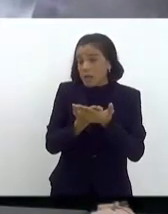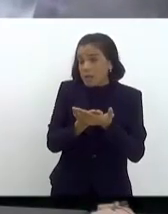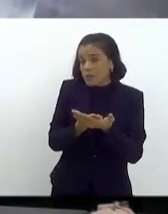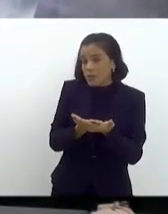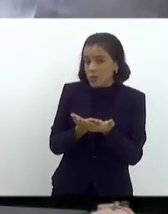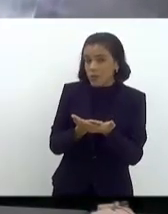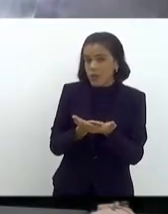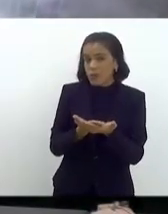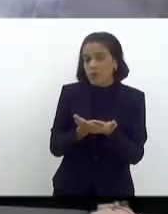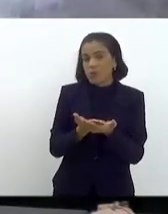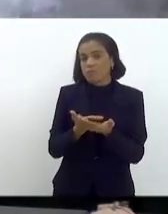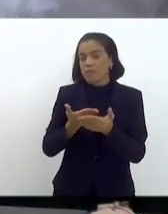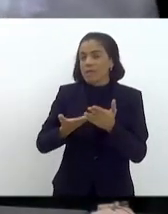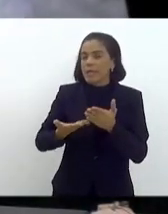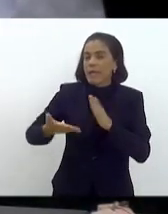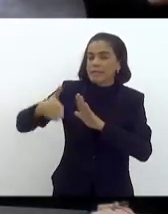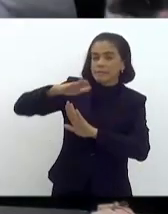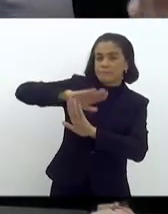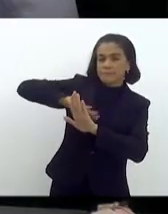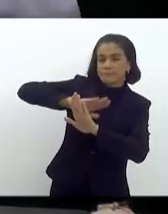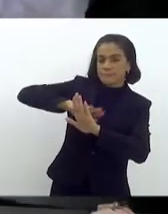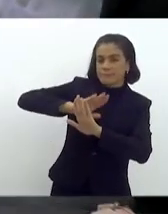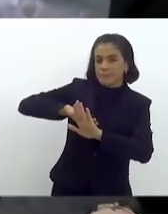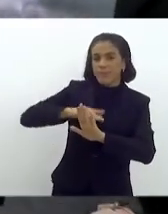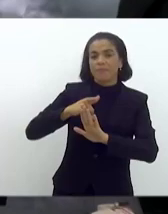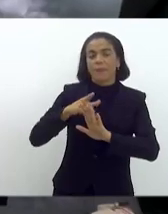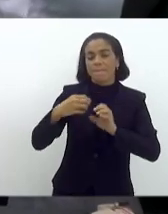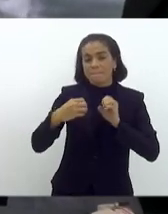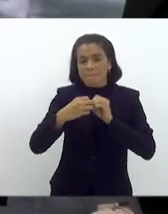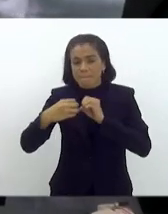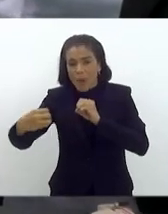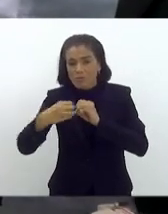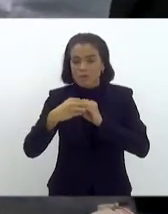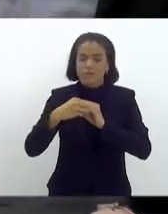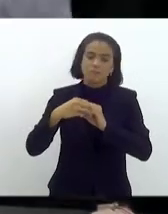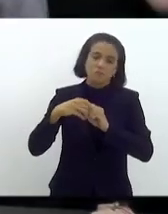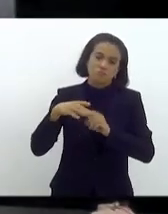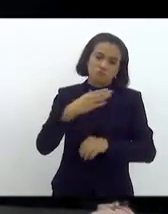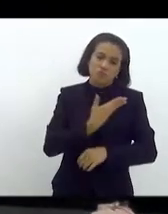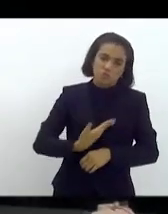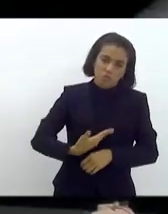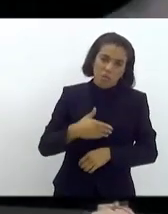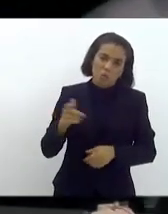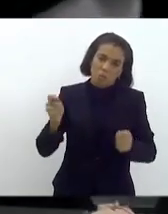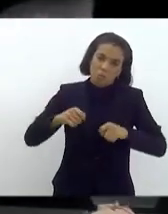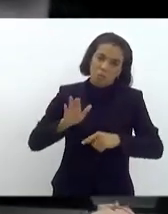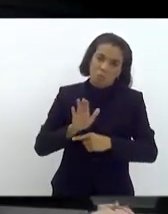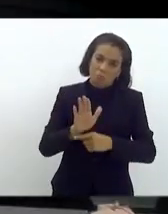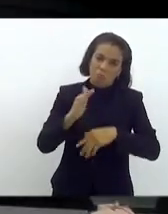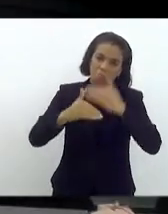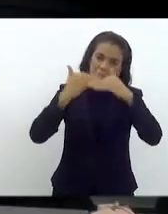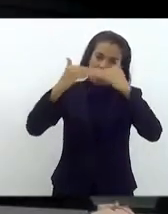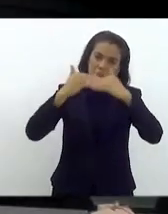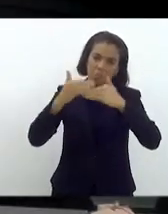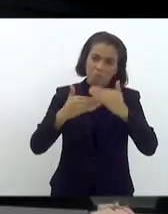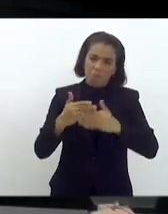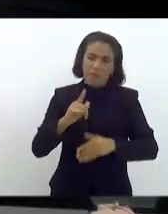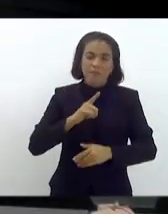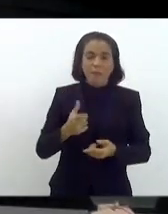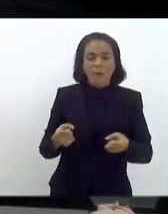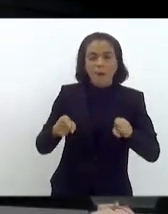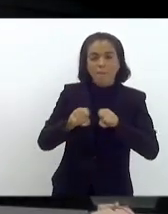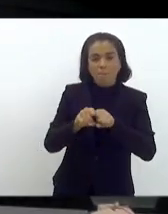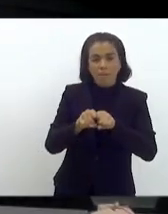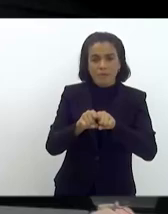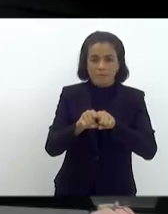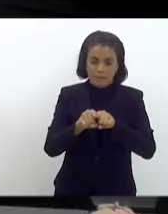essa interface aí mais próxima dos órgãos do Estado né já colabore para isso a gente tem essa parceria